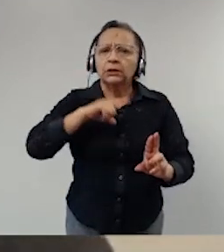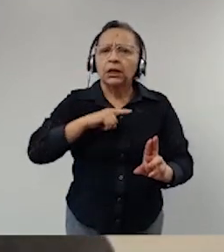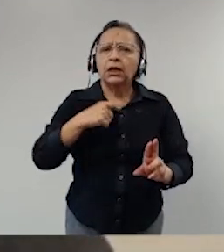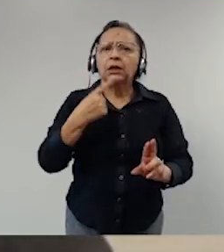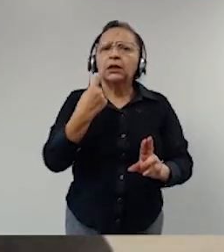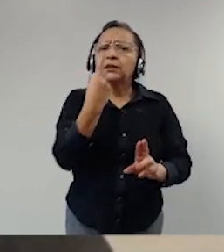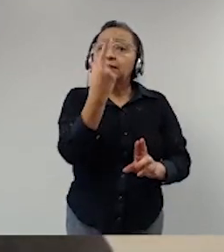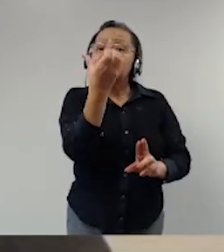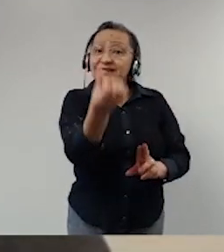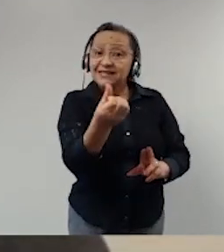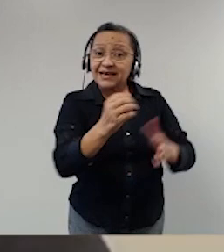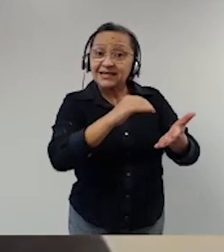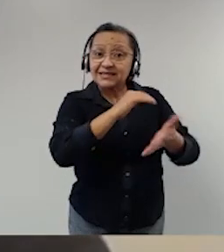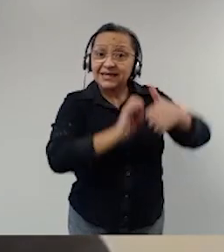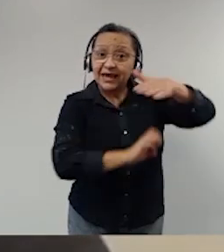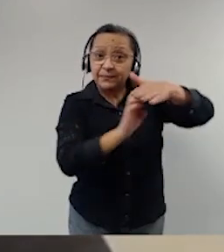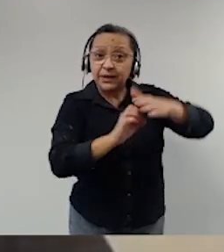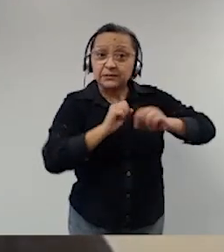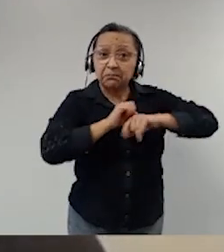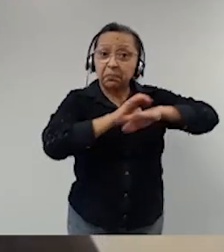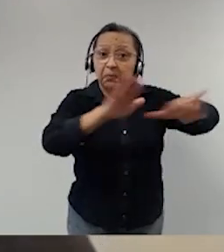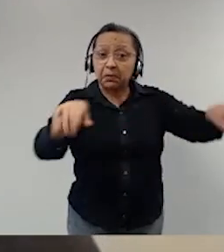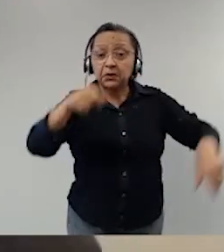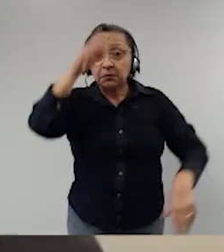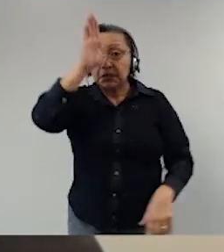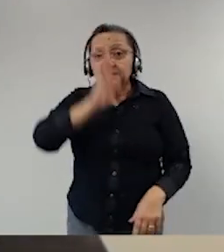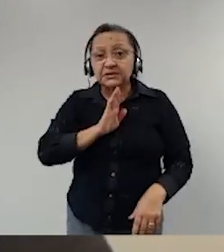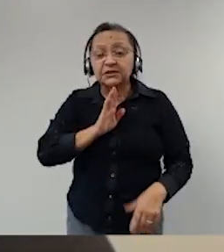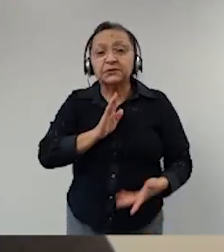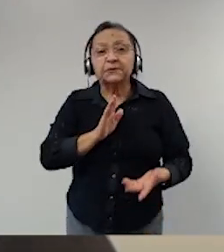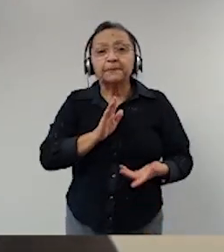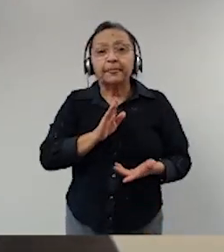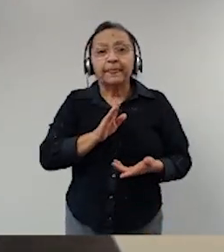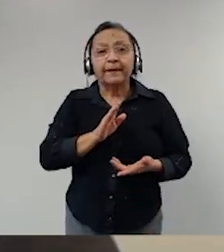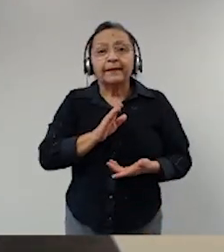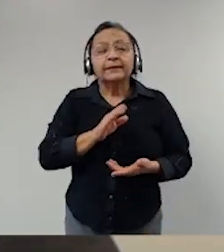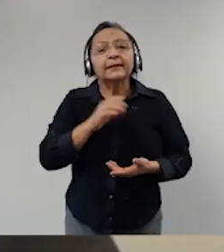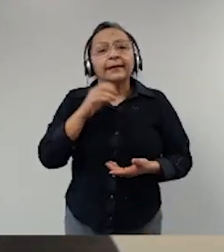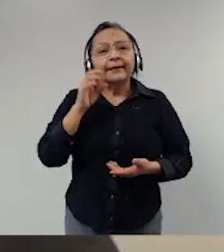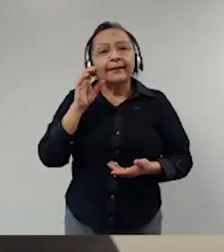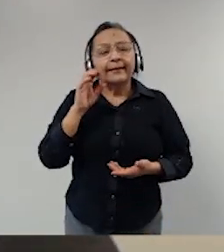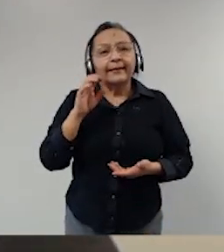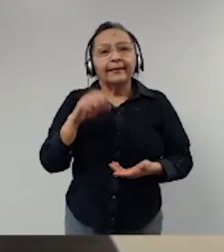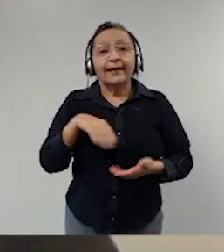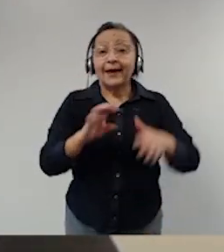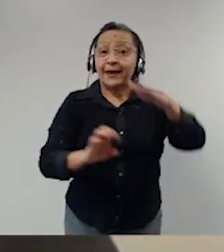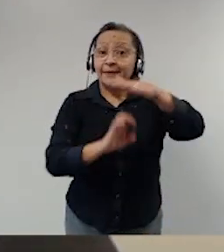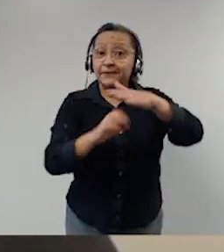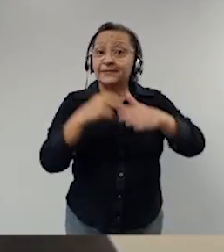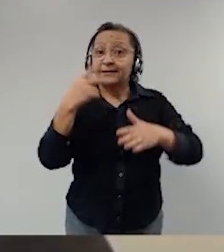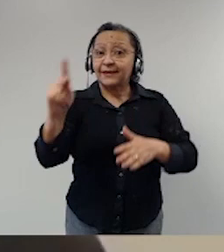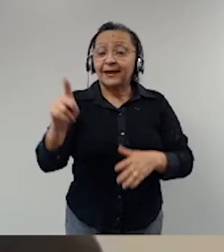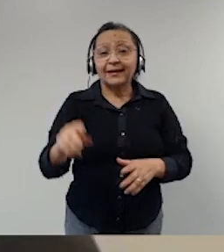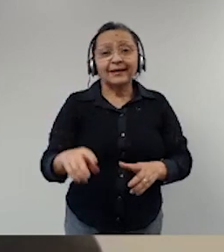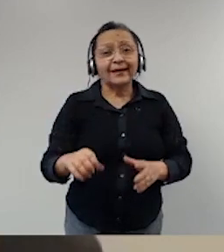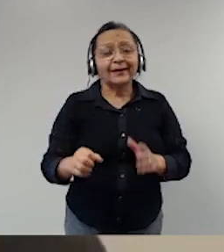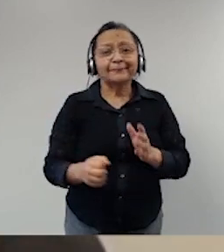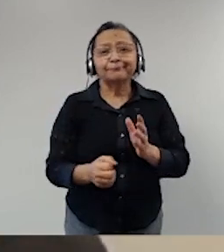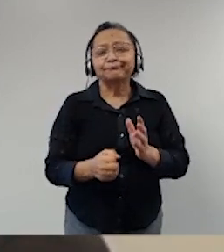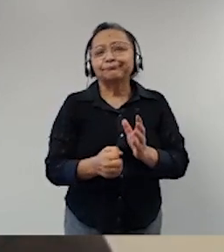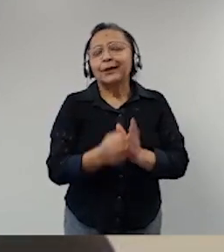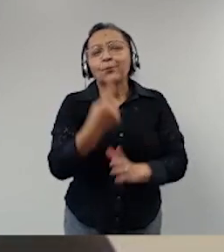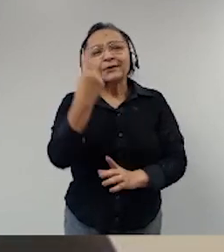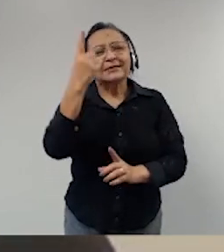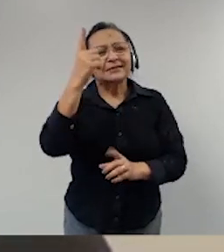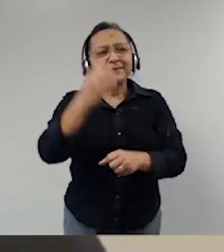16 escritórios espalhados pelo Brasil, defende algumas das maiores empresas e instituições brasileiras. O que é que